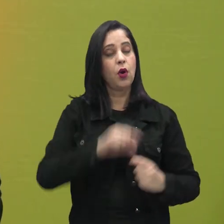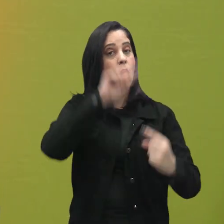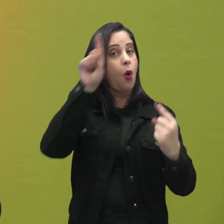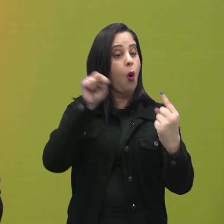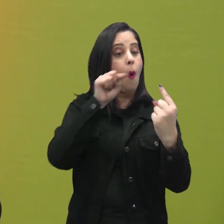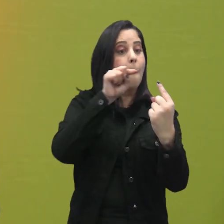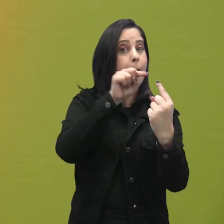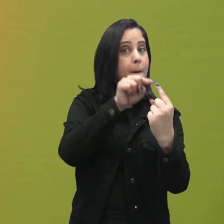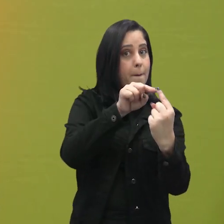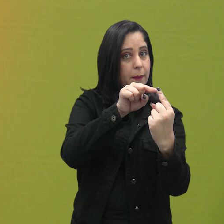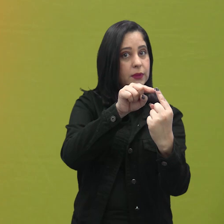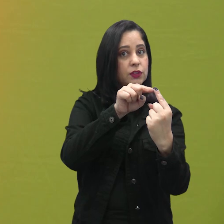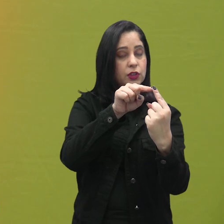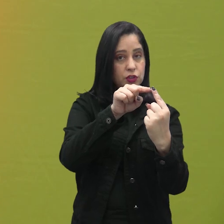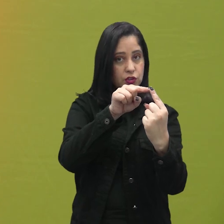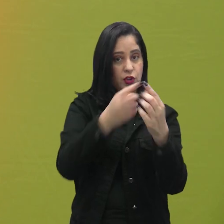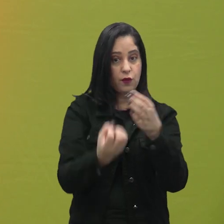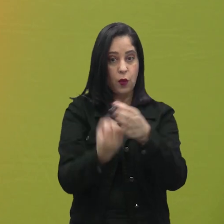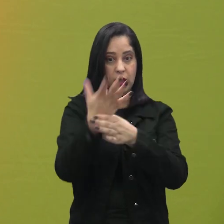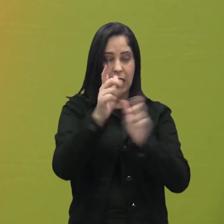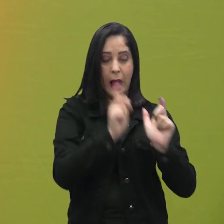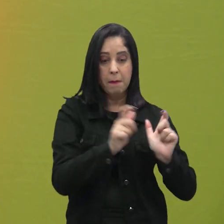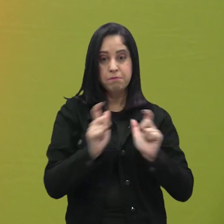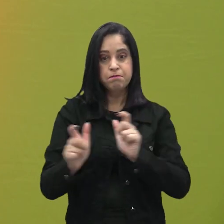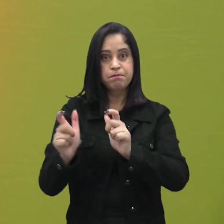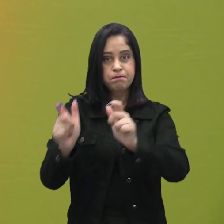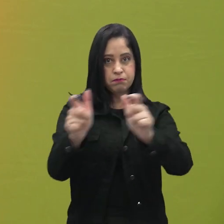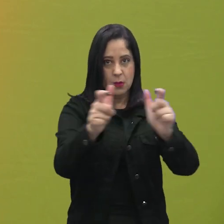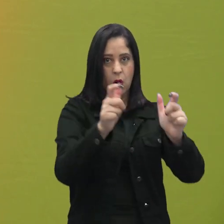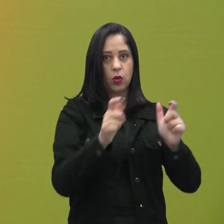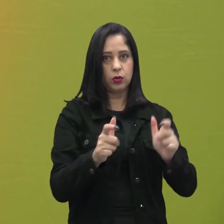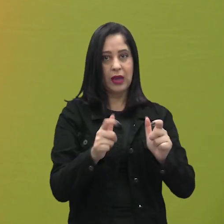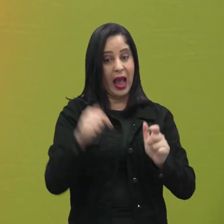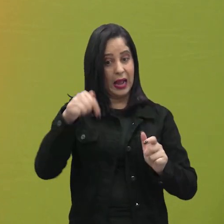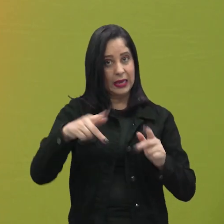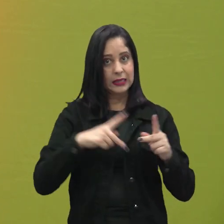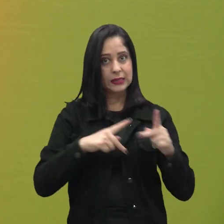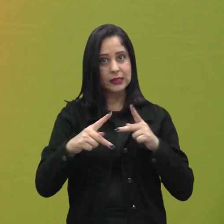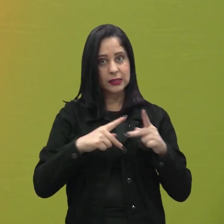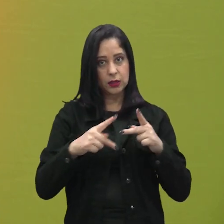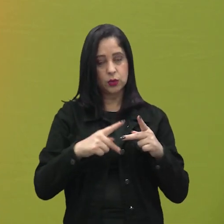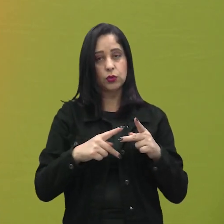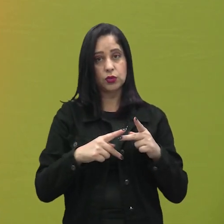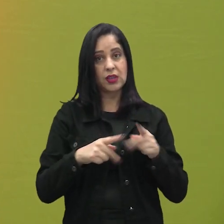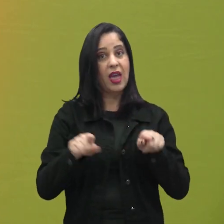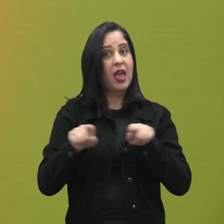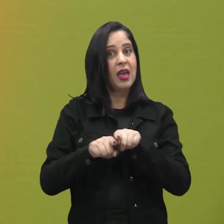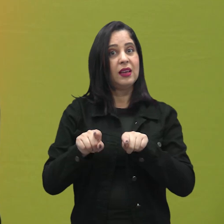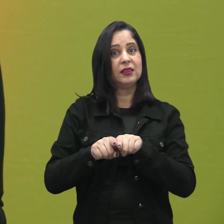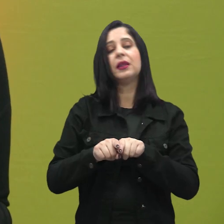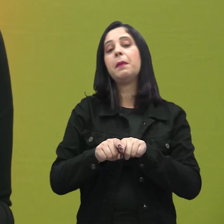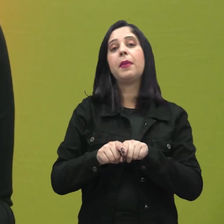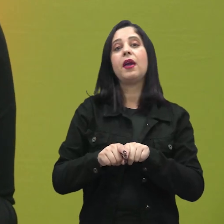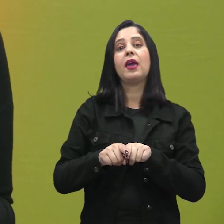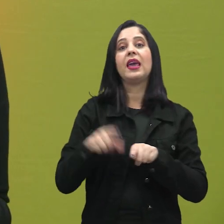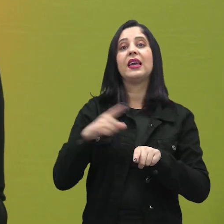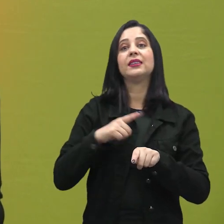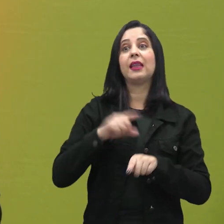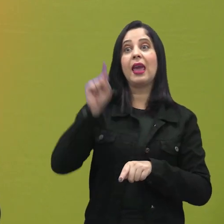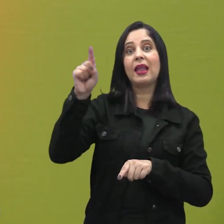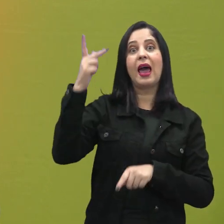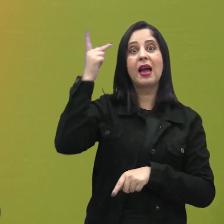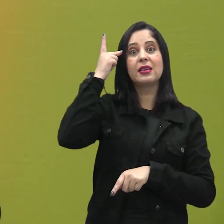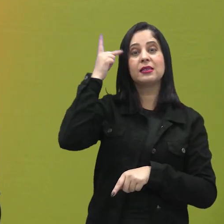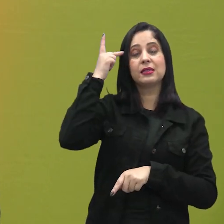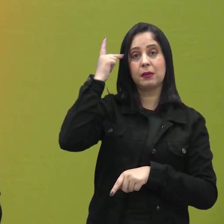mesmo o objetivo de espaços como o Memorial Padre Rodolfo, viu? Aqui em São José dos Campos, e também o Memorial da